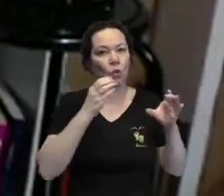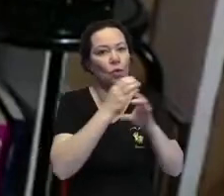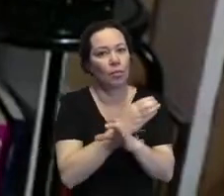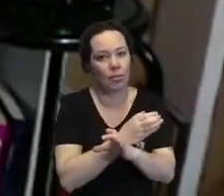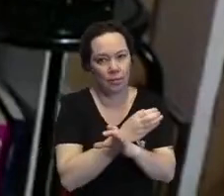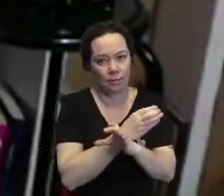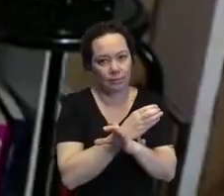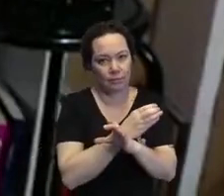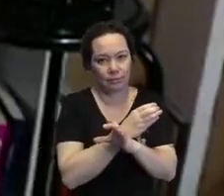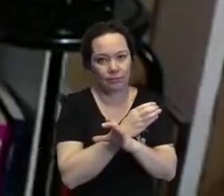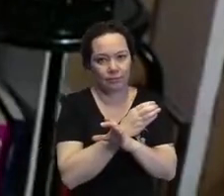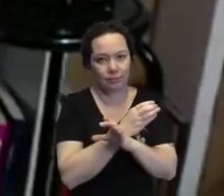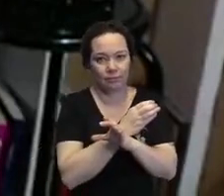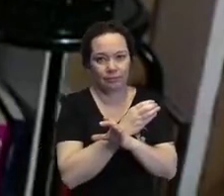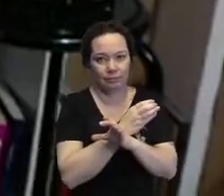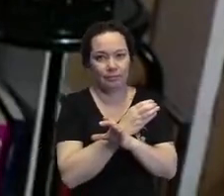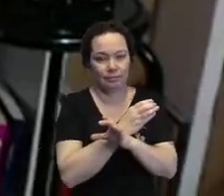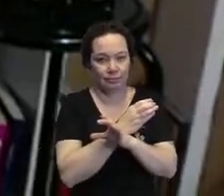Natal.